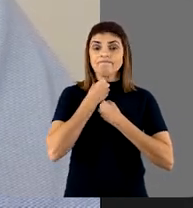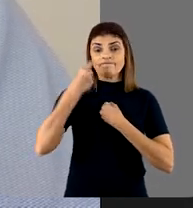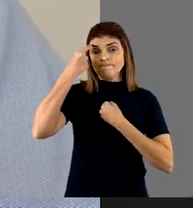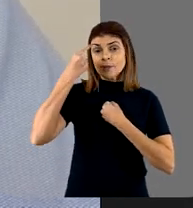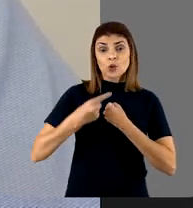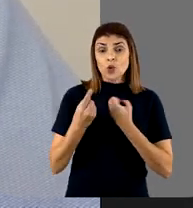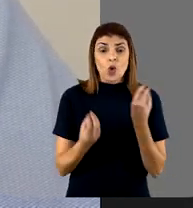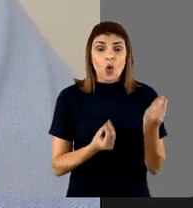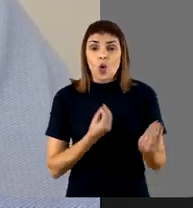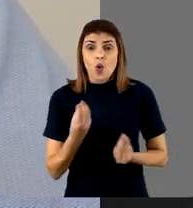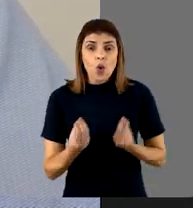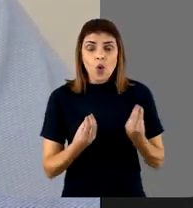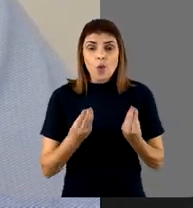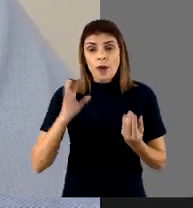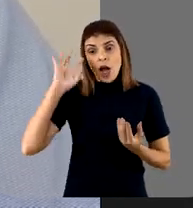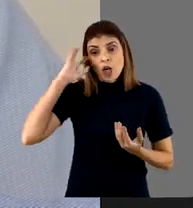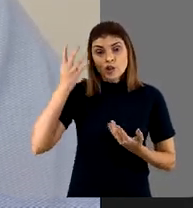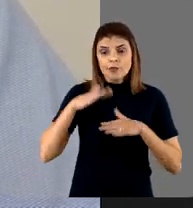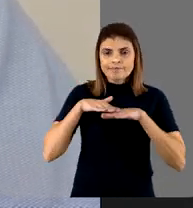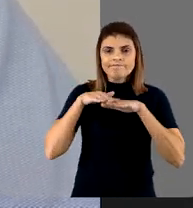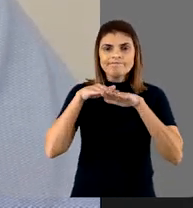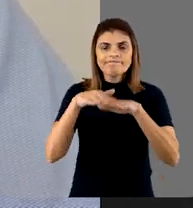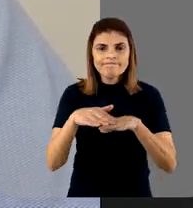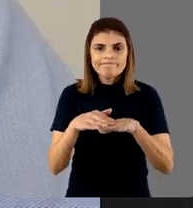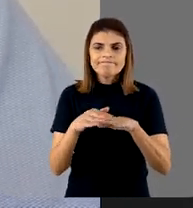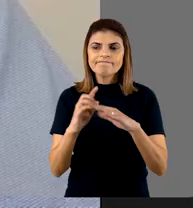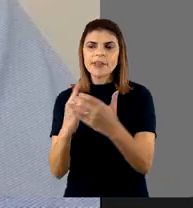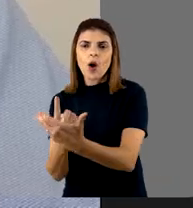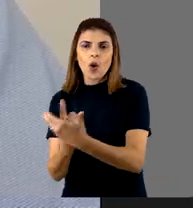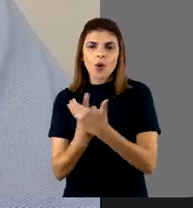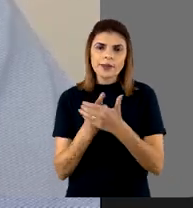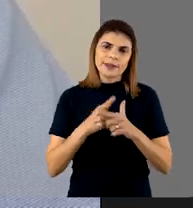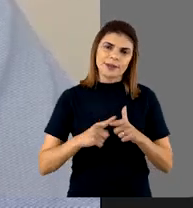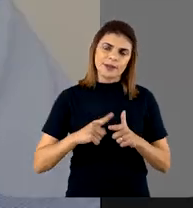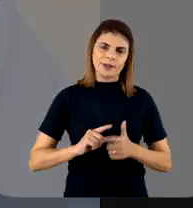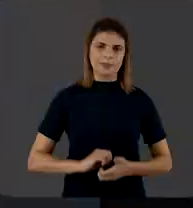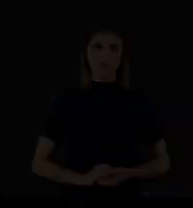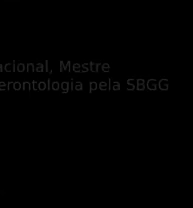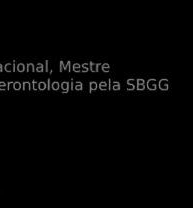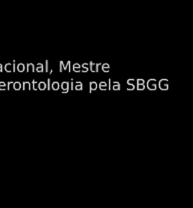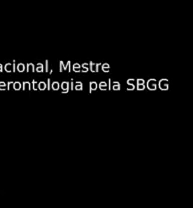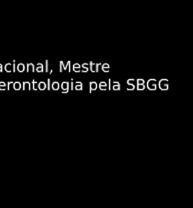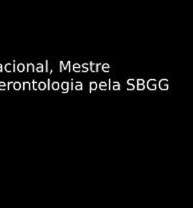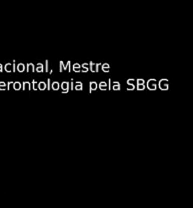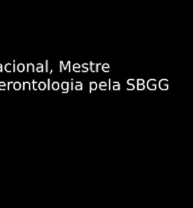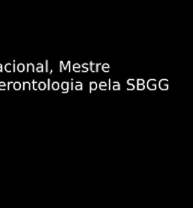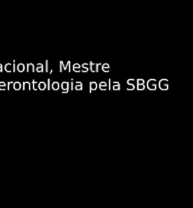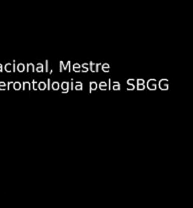e por não saber dizer ou acolher determinada situação.